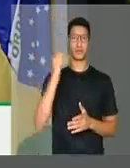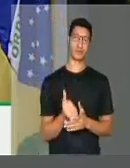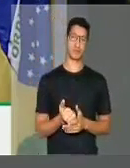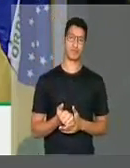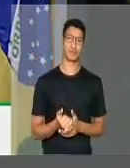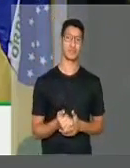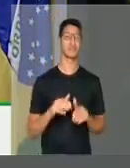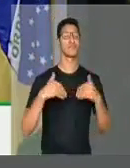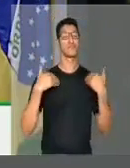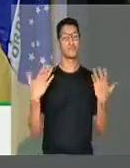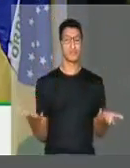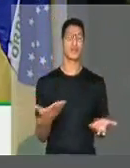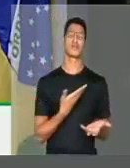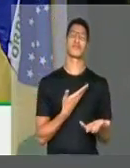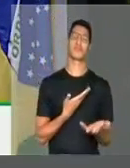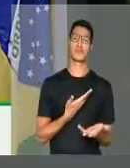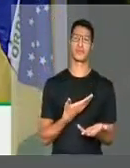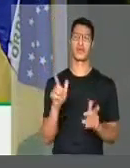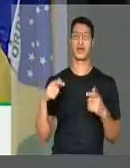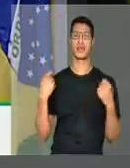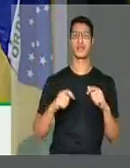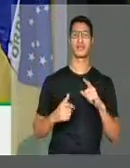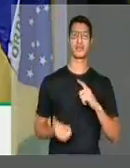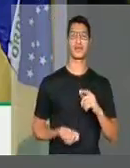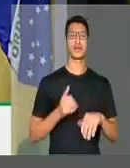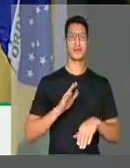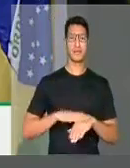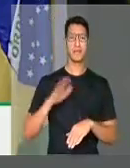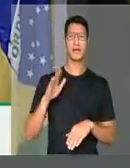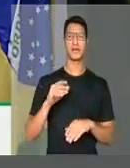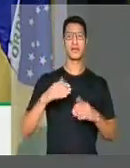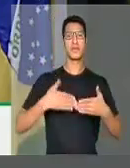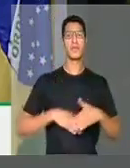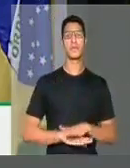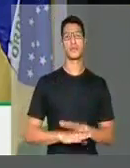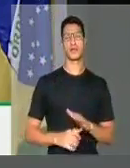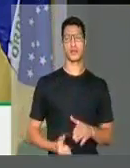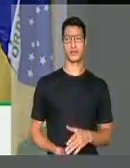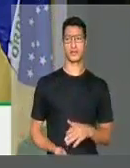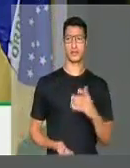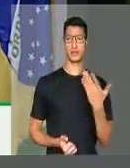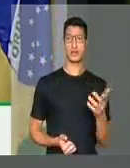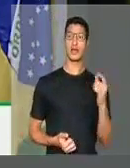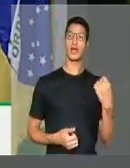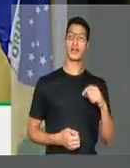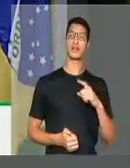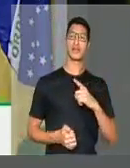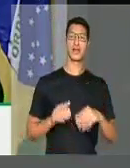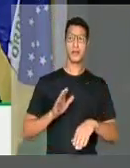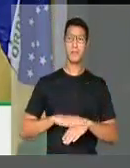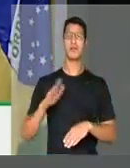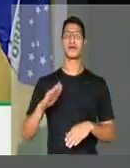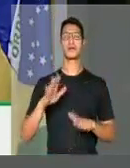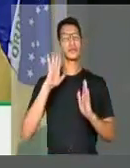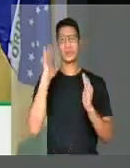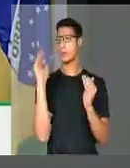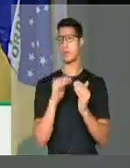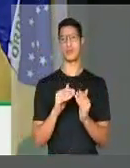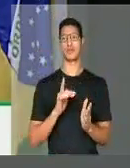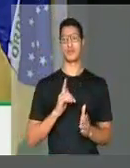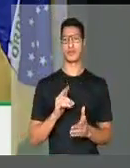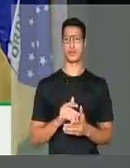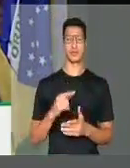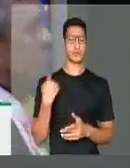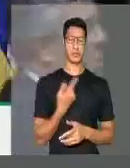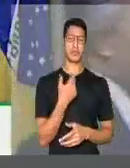resolvê-los. E aí, meus amigos, é necessário um pouco de mais humildade. E aí é necessário um pouco mais de